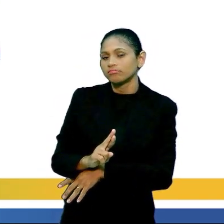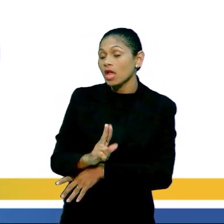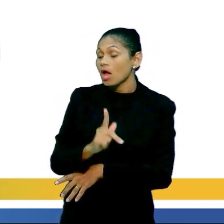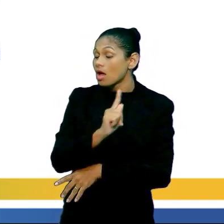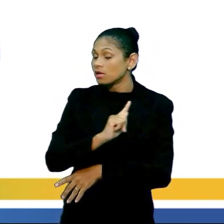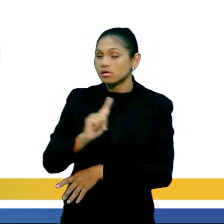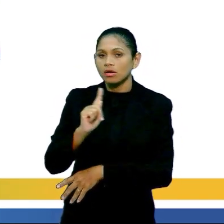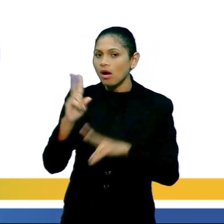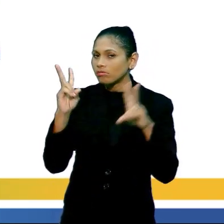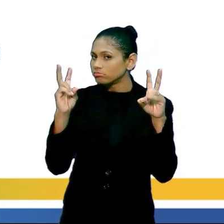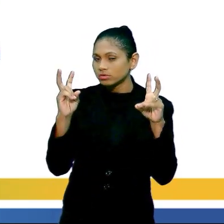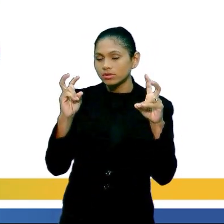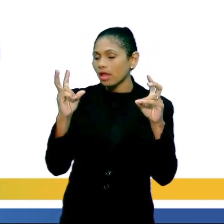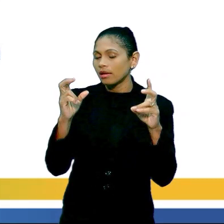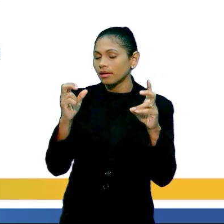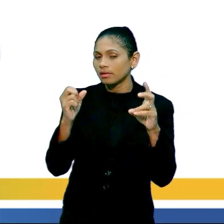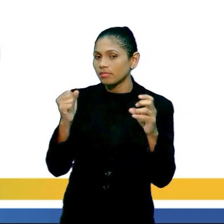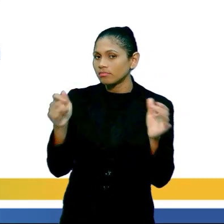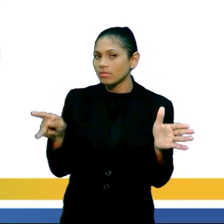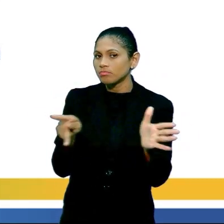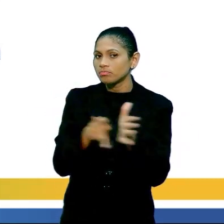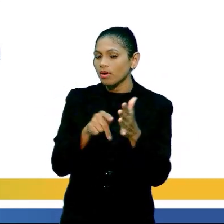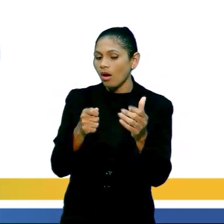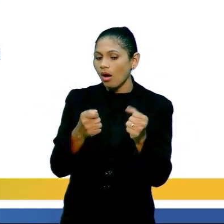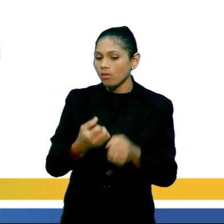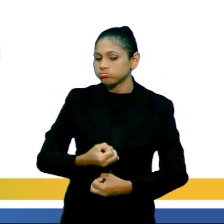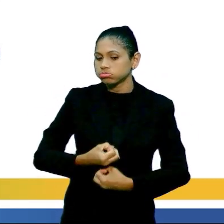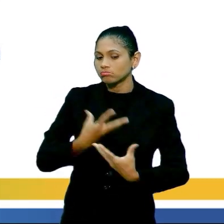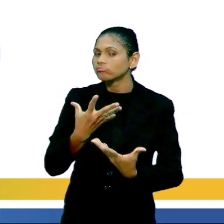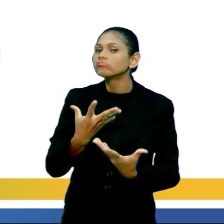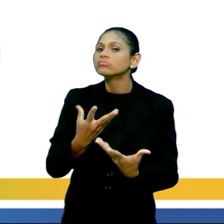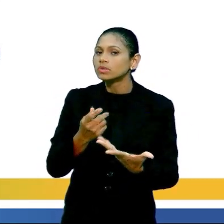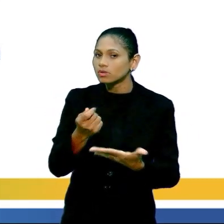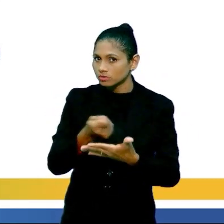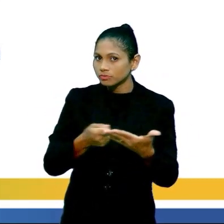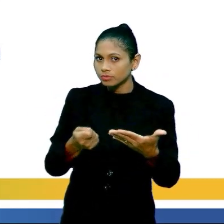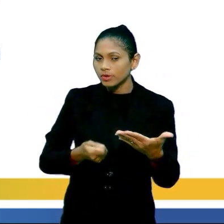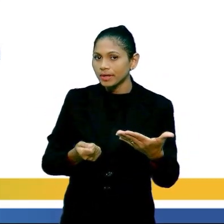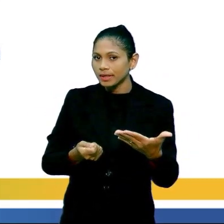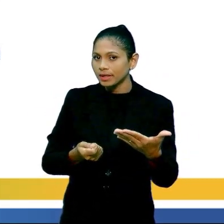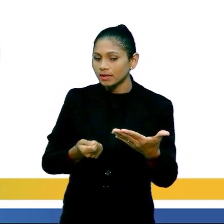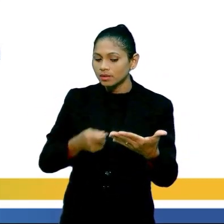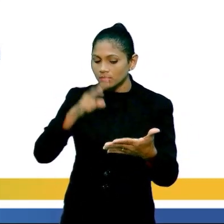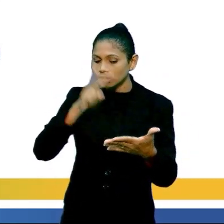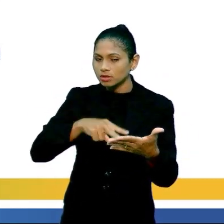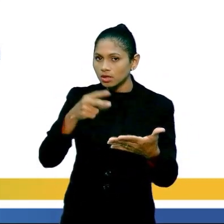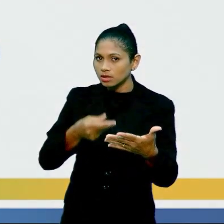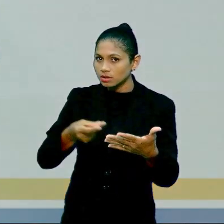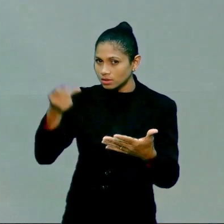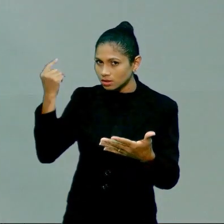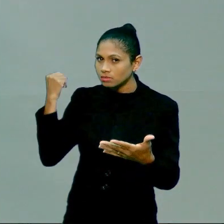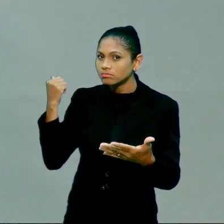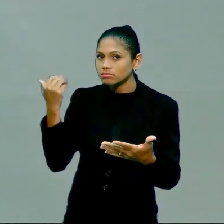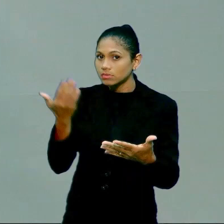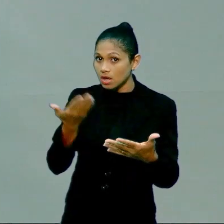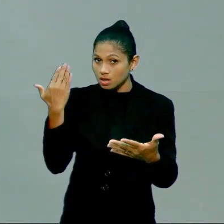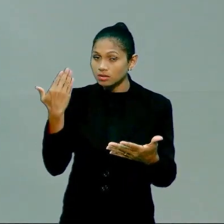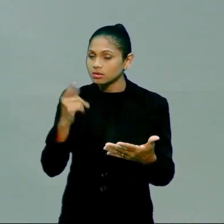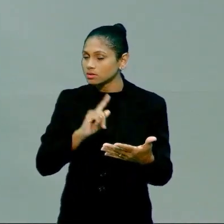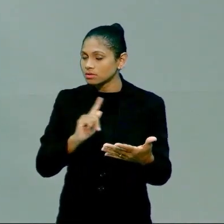né? Por quê? Porque se a gente voltar ao poema, galera, acompanha aí no livro,